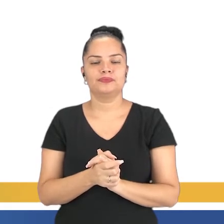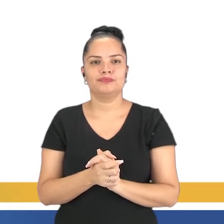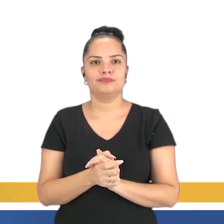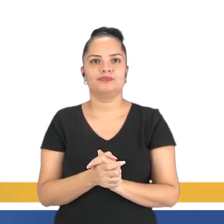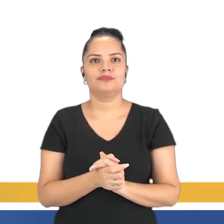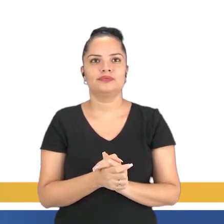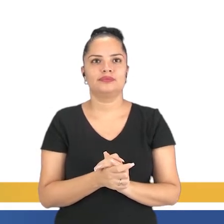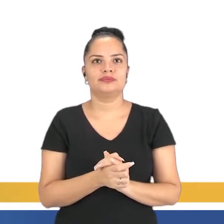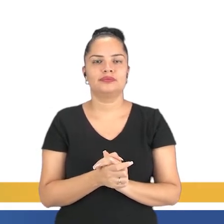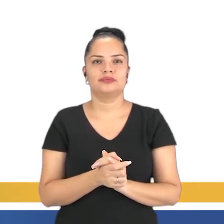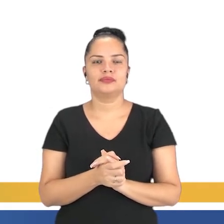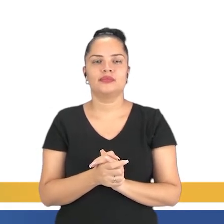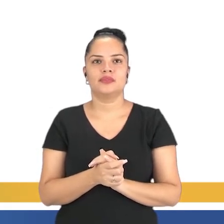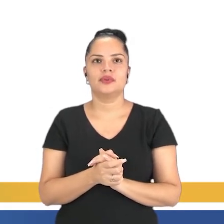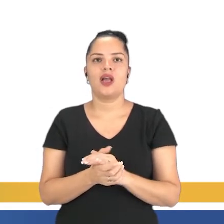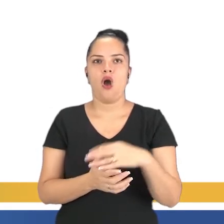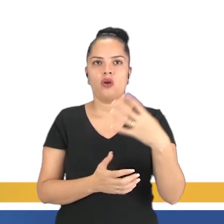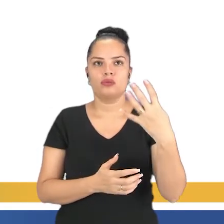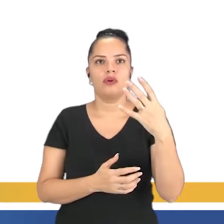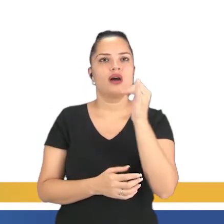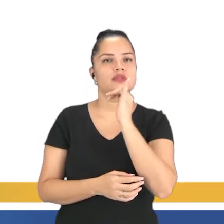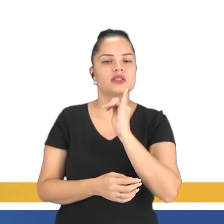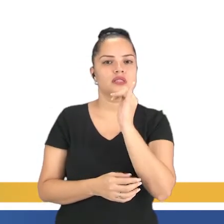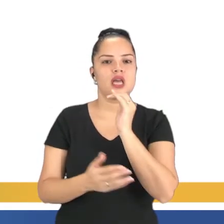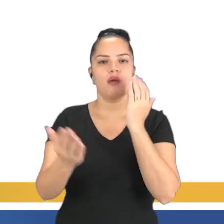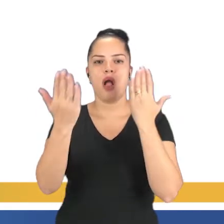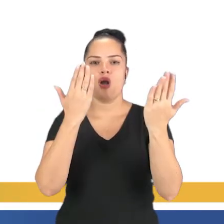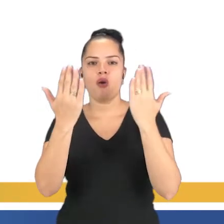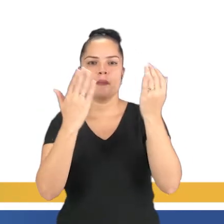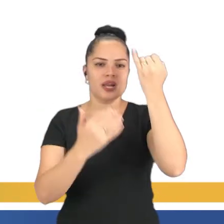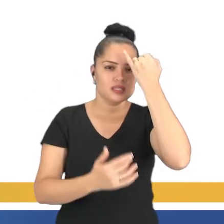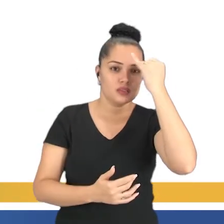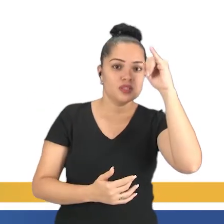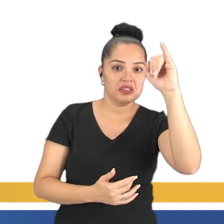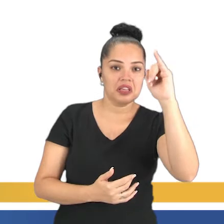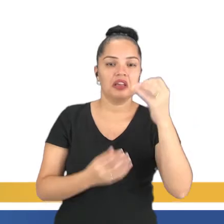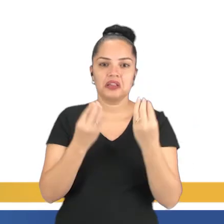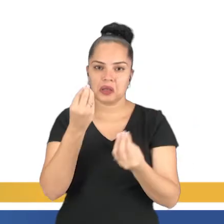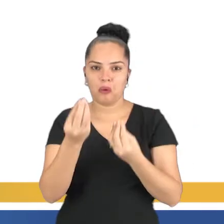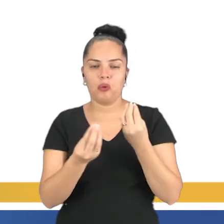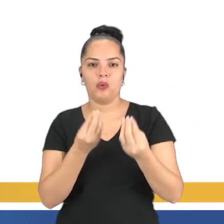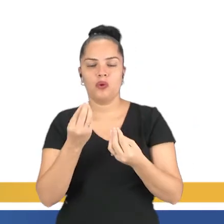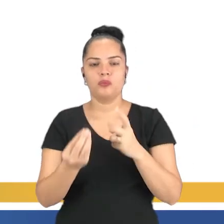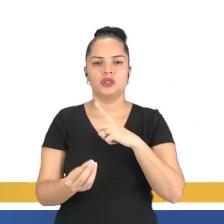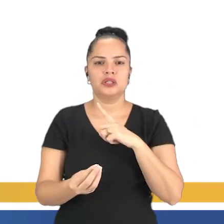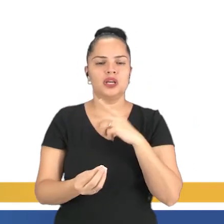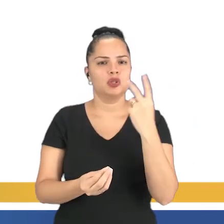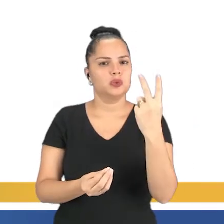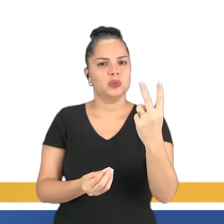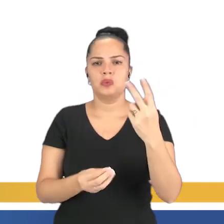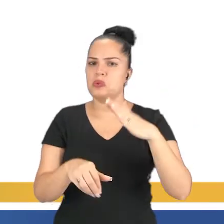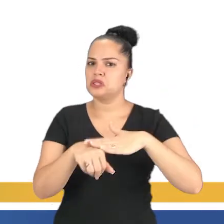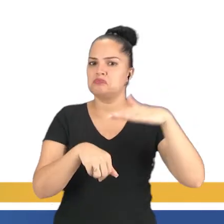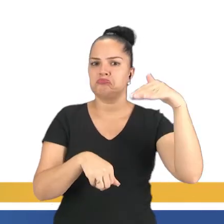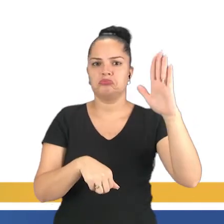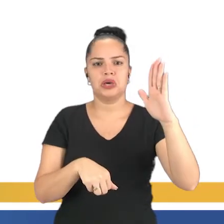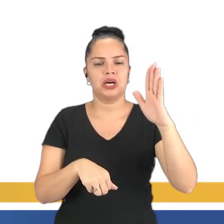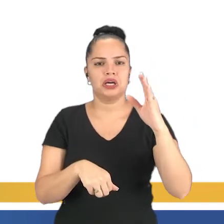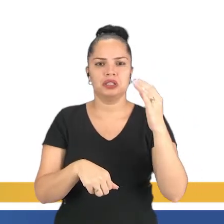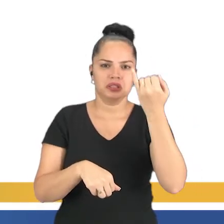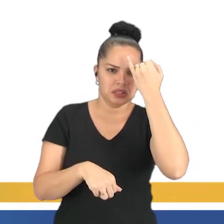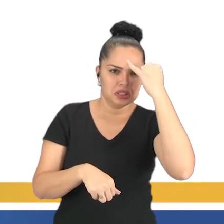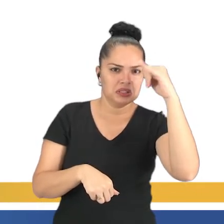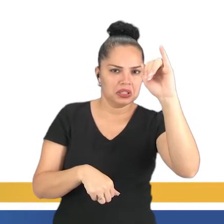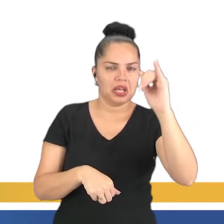bem. Quarto exemplo aqui, a comparação de ideias, certo? Duas ou mais ideias são avaliadas nos